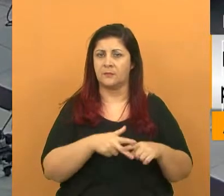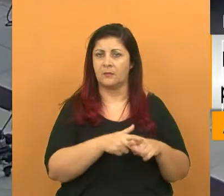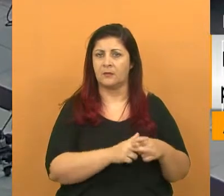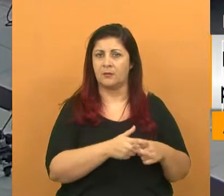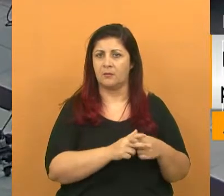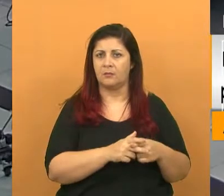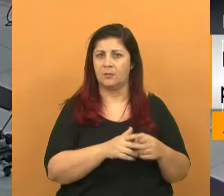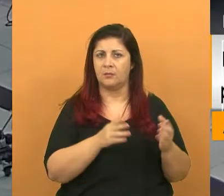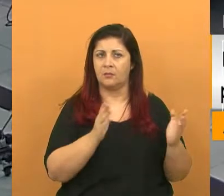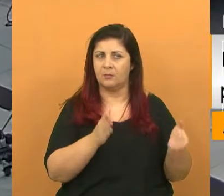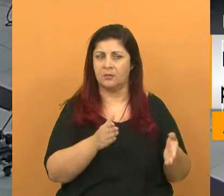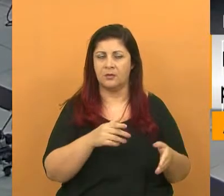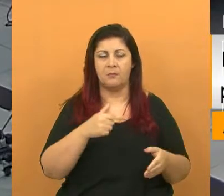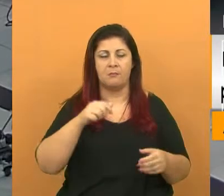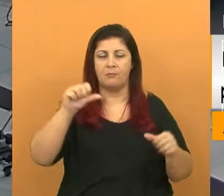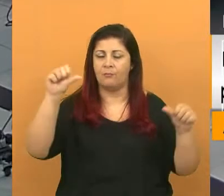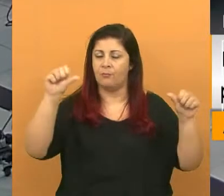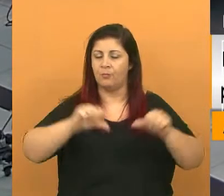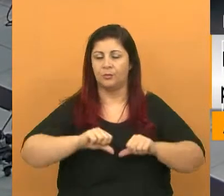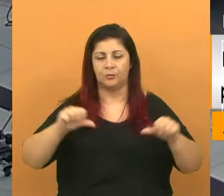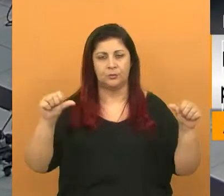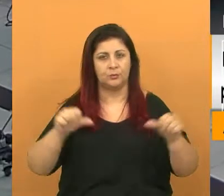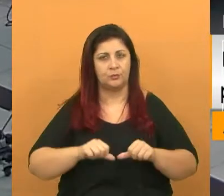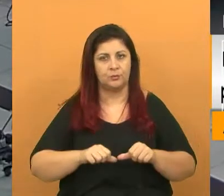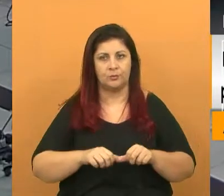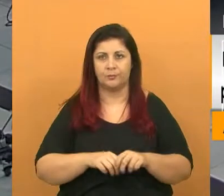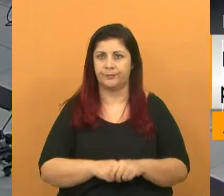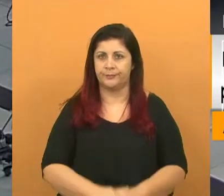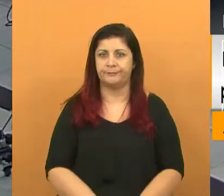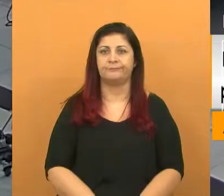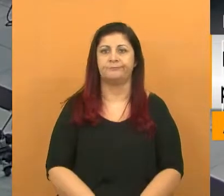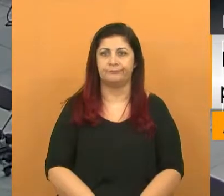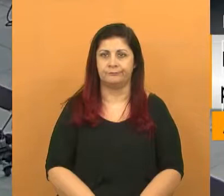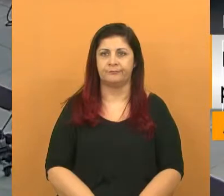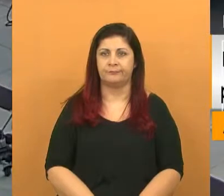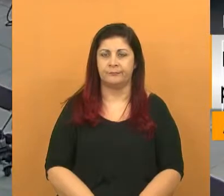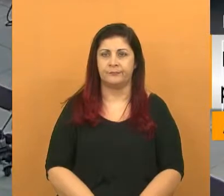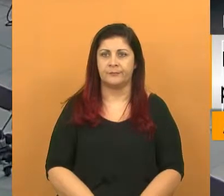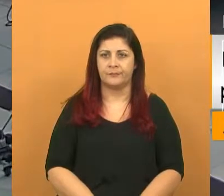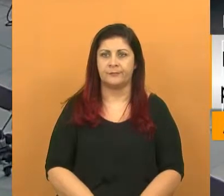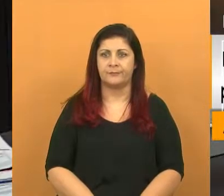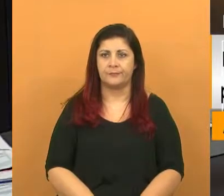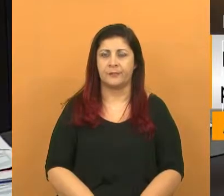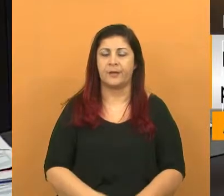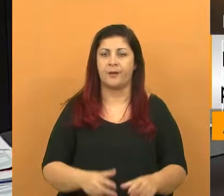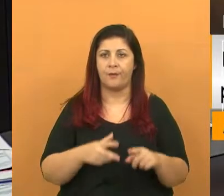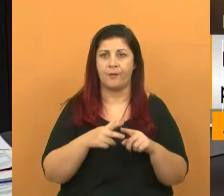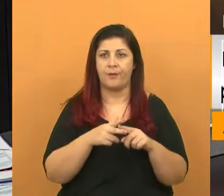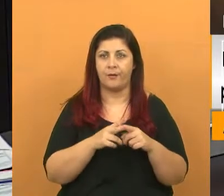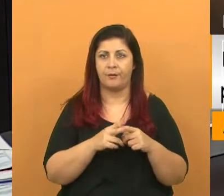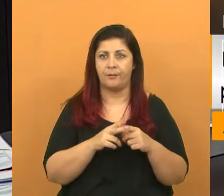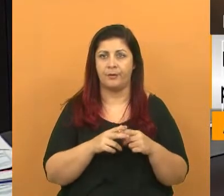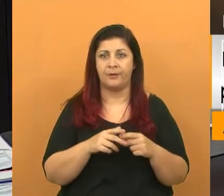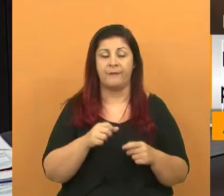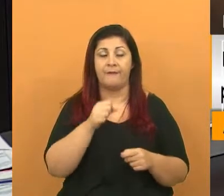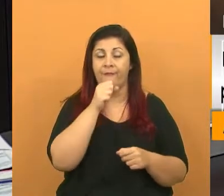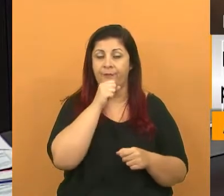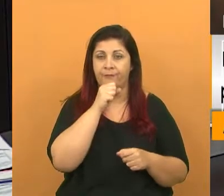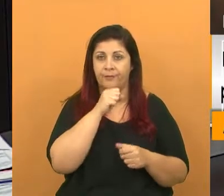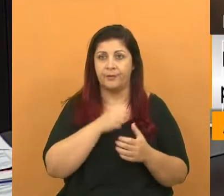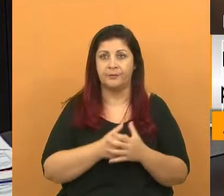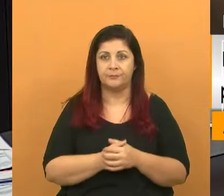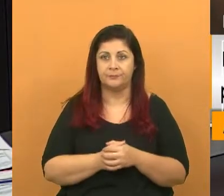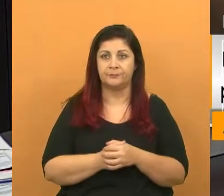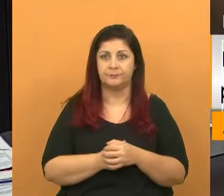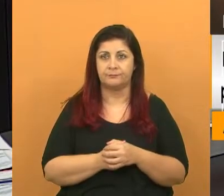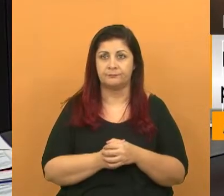Santa Casa é de péssima qualidade. Hoje é um aparelho obsoleto, que deveria ter trocado por